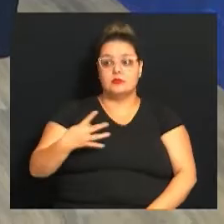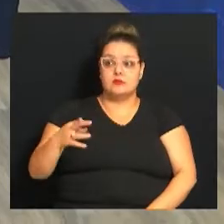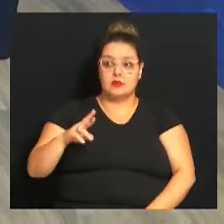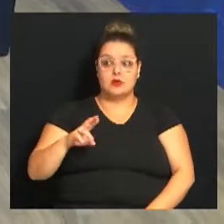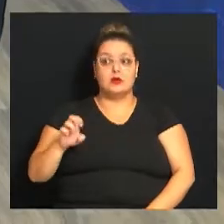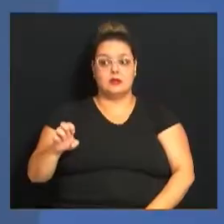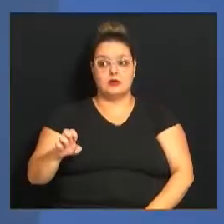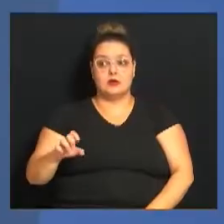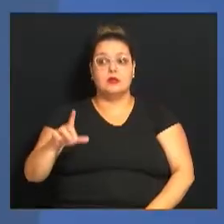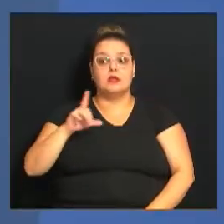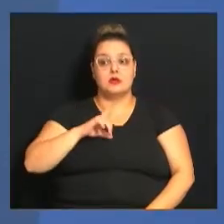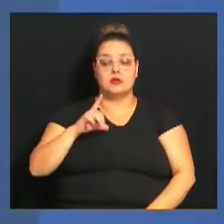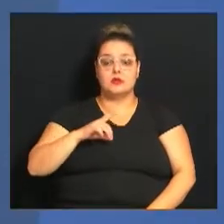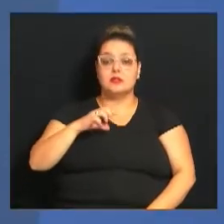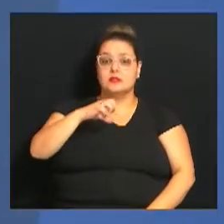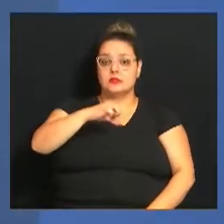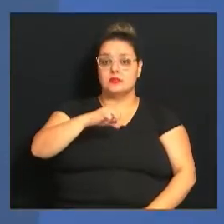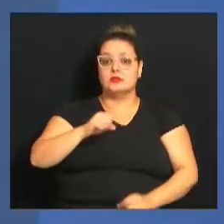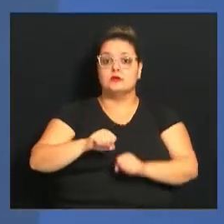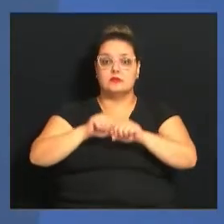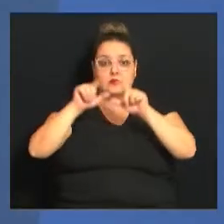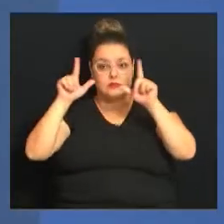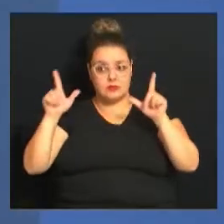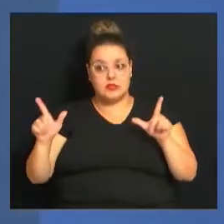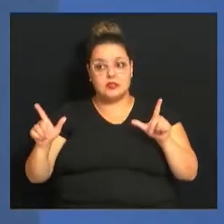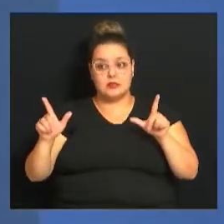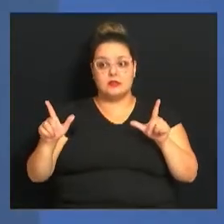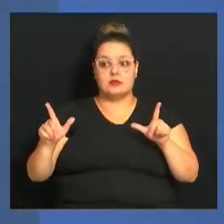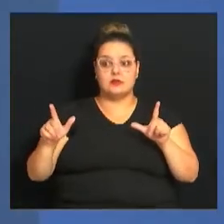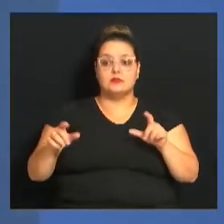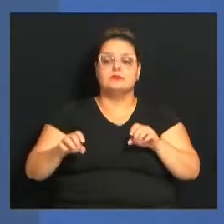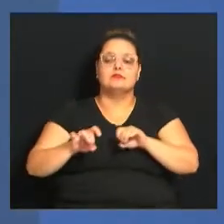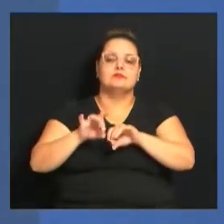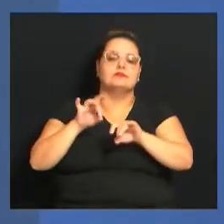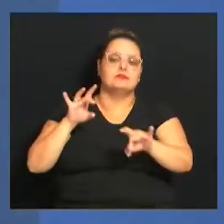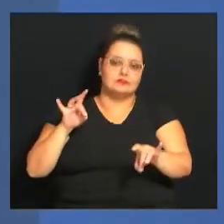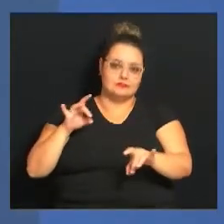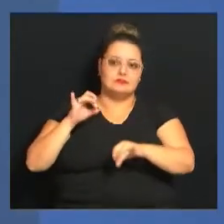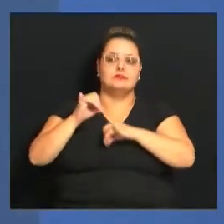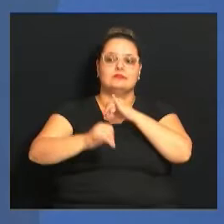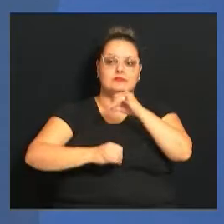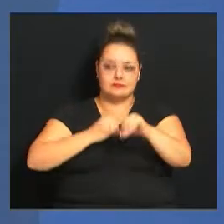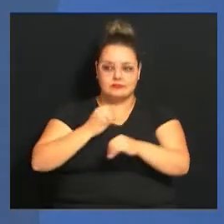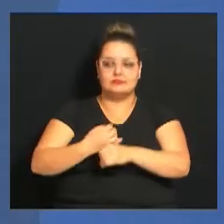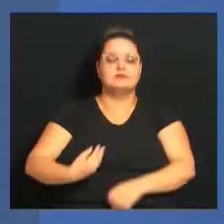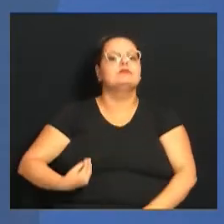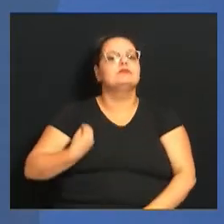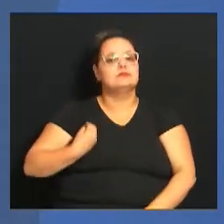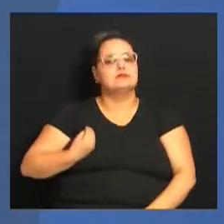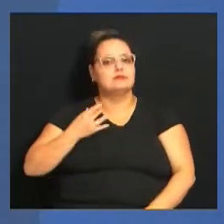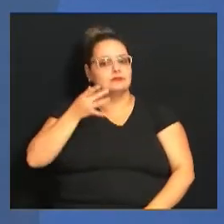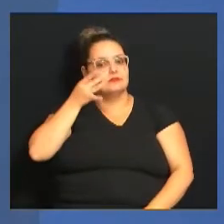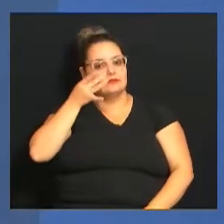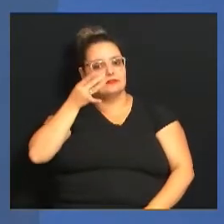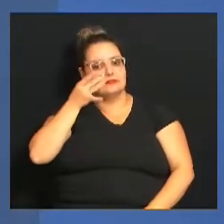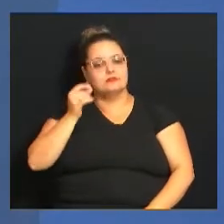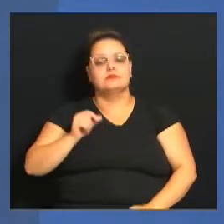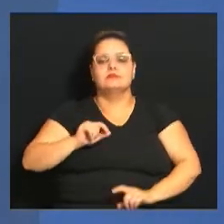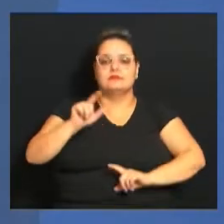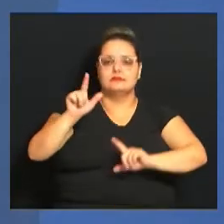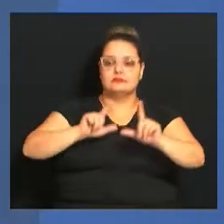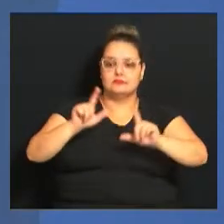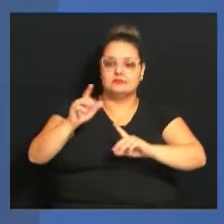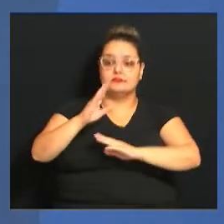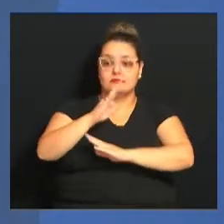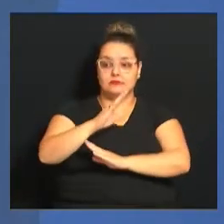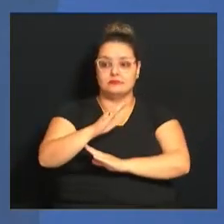tem a partir das 9 horas da manhã, com transmissão ao vivo da TV Câmara Campinas, a 24ª reunião extraordinária, que tem na